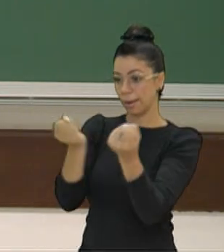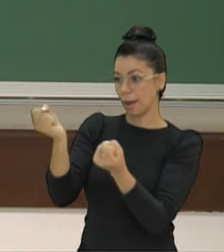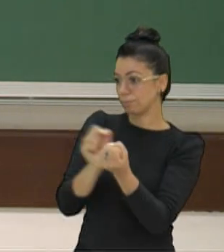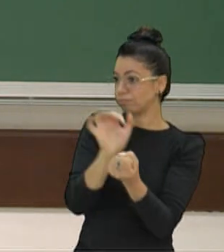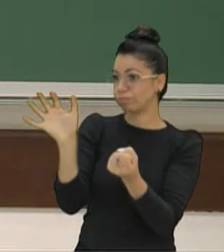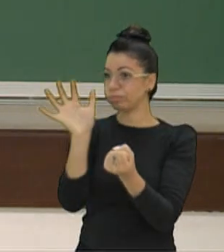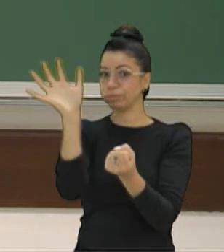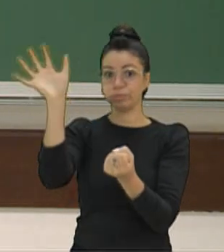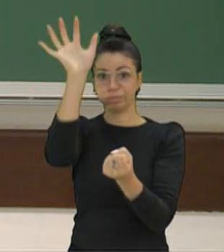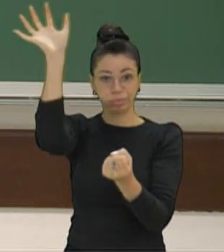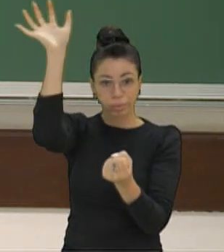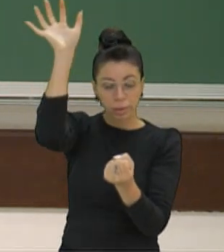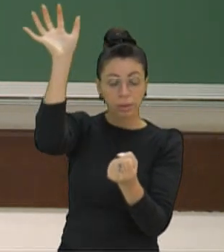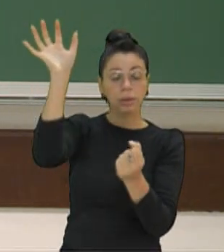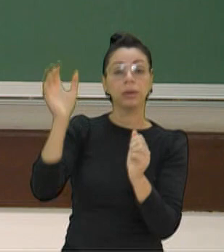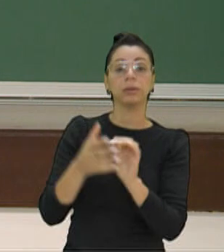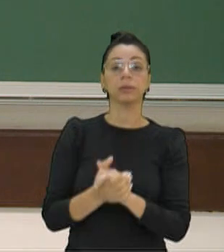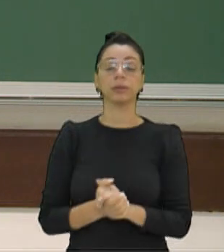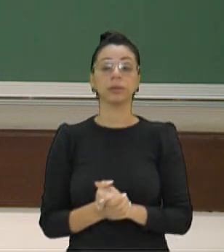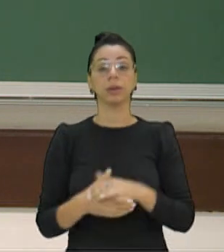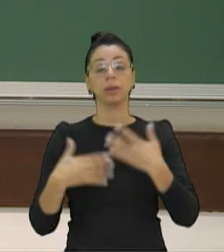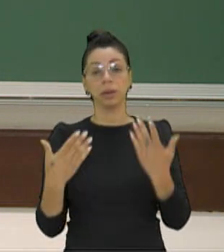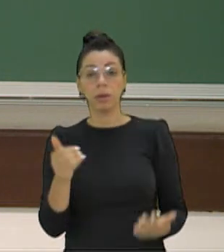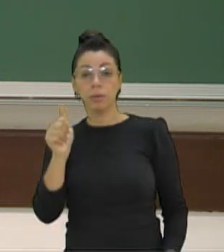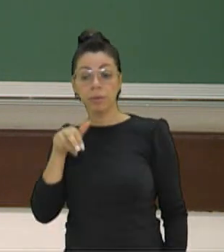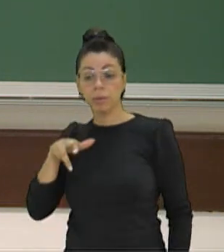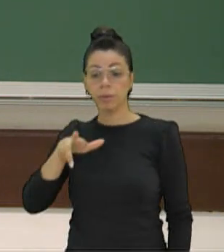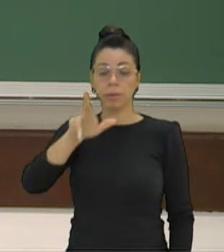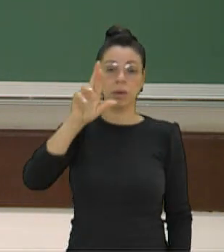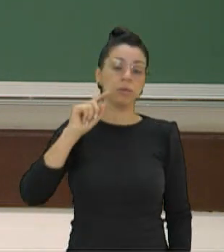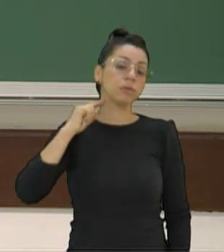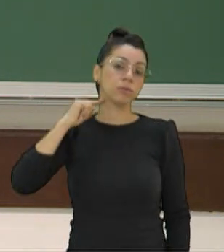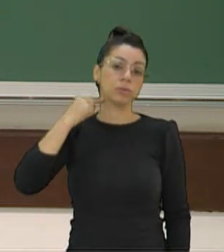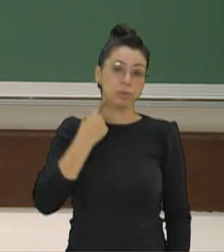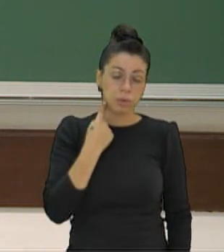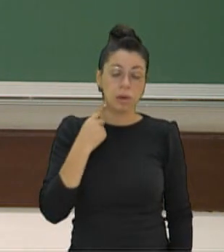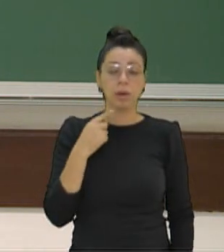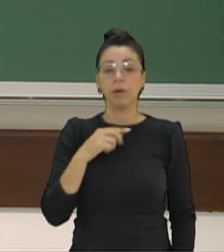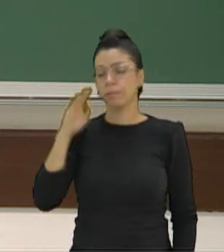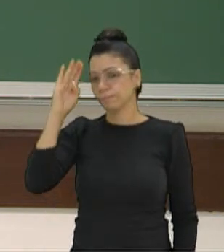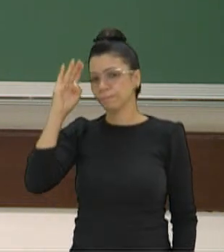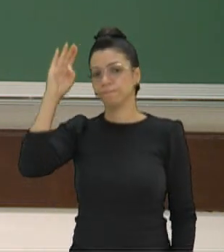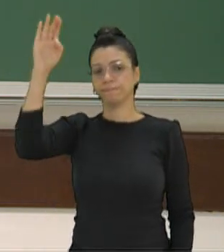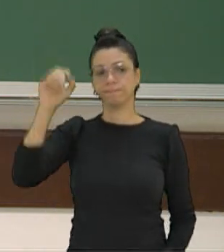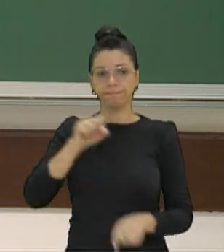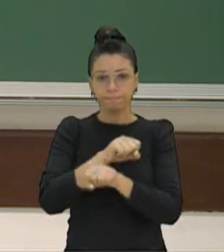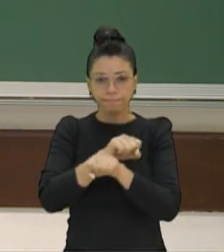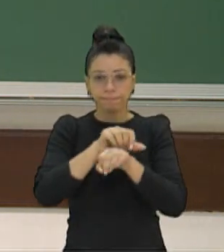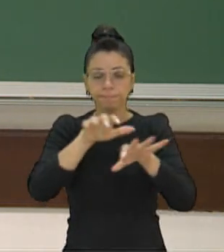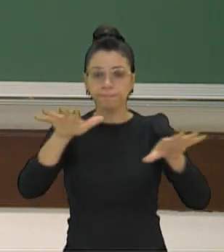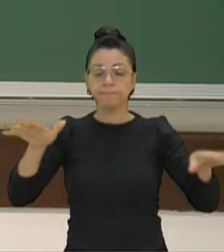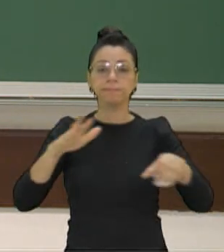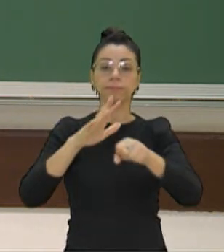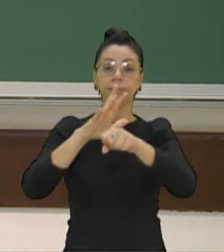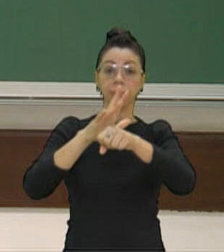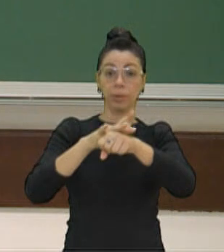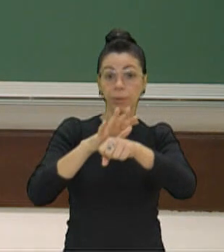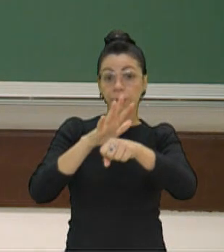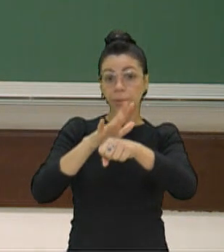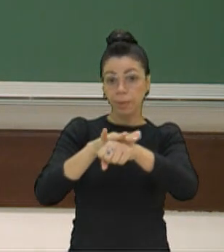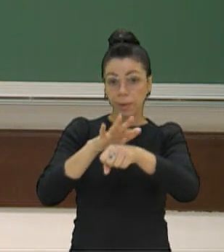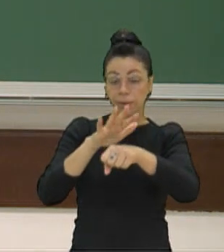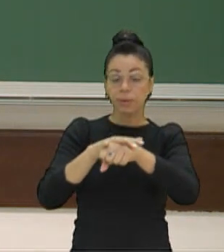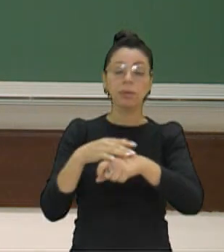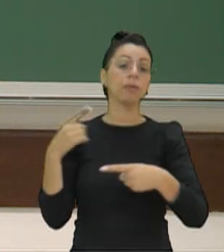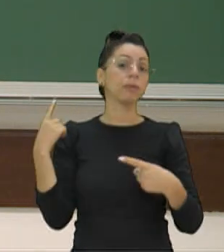liberando gases na atmosfera. Então, o ar poluído é um dos principais veículos de propagação de